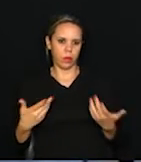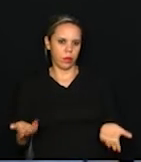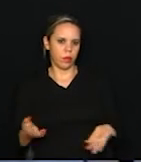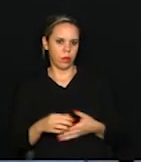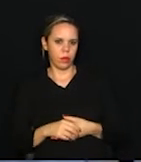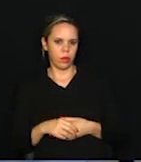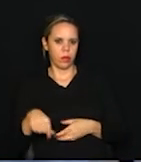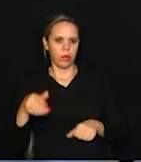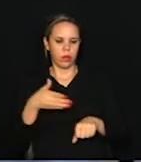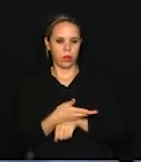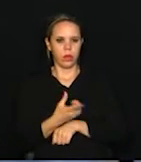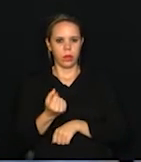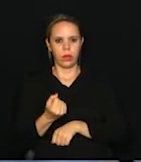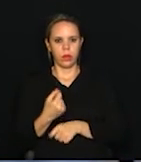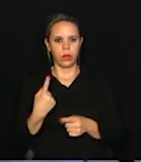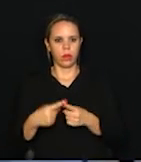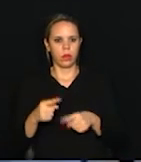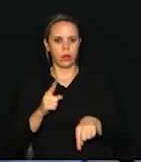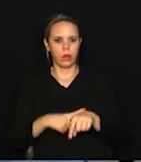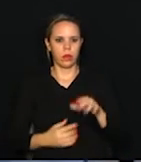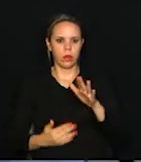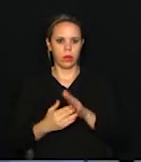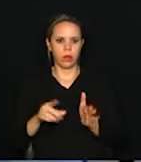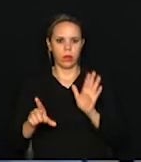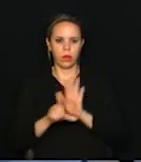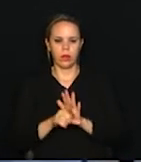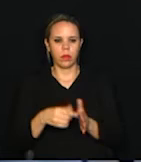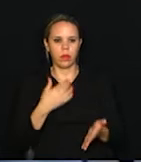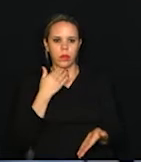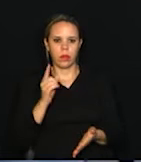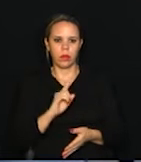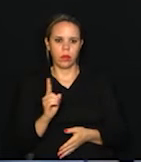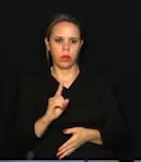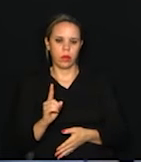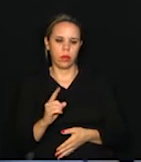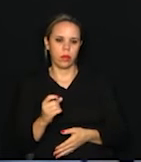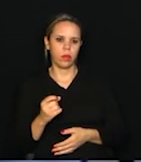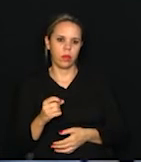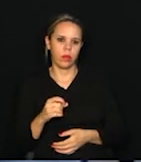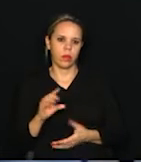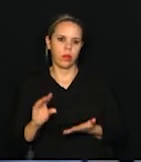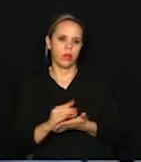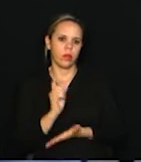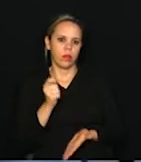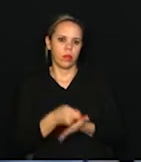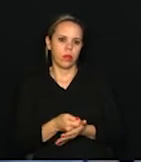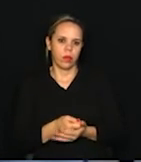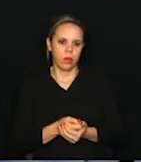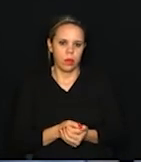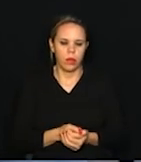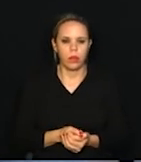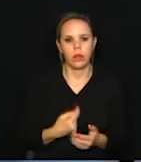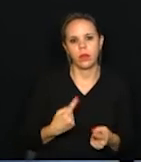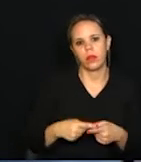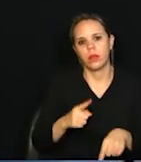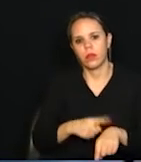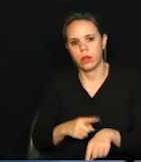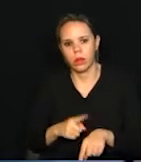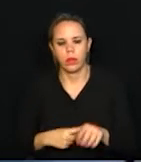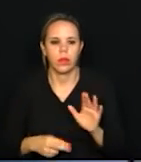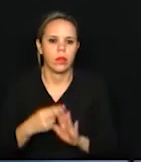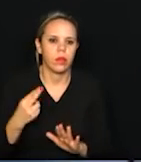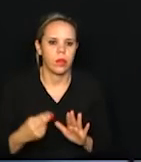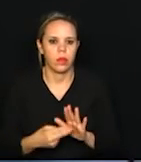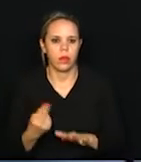não é necessário você entrar com recurso porque o prazo legal não está valendo, mas eventualmente deixa o seu recurso montado, porque a hora que essa resolução